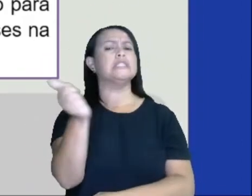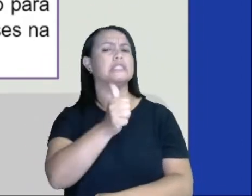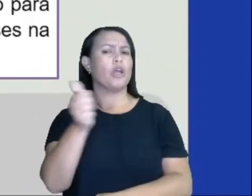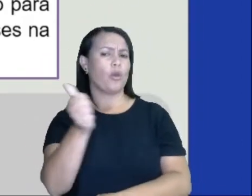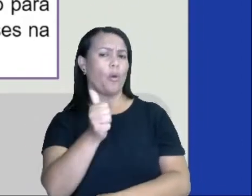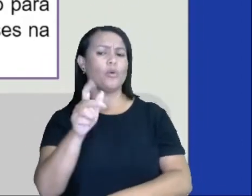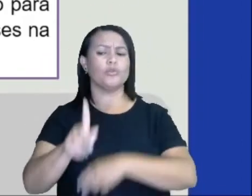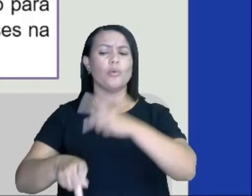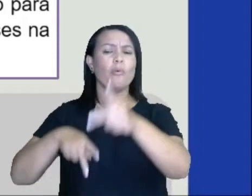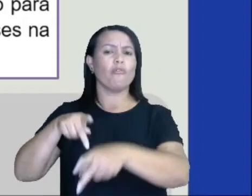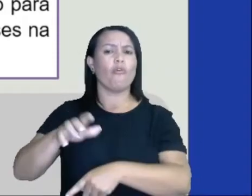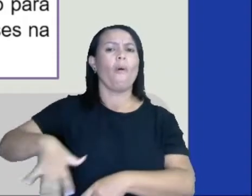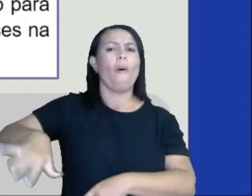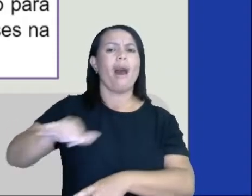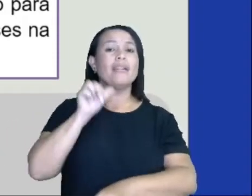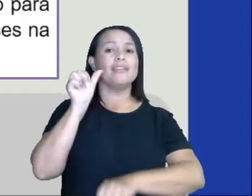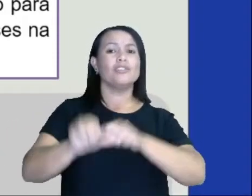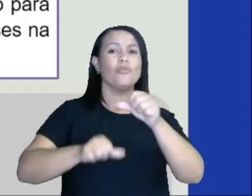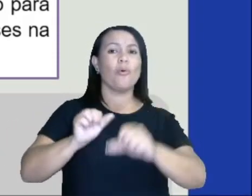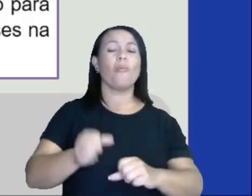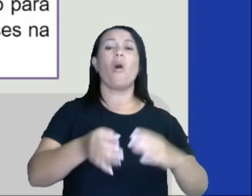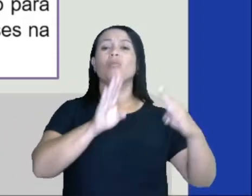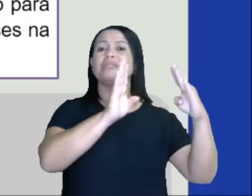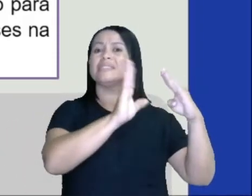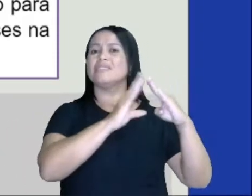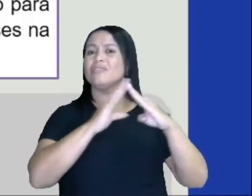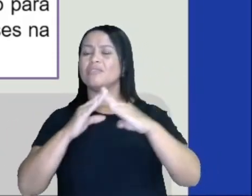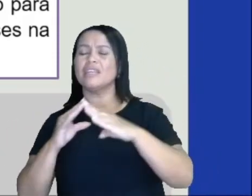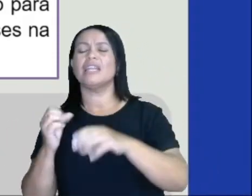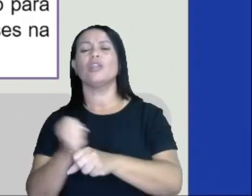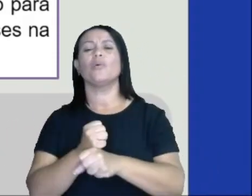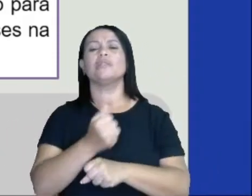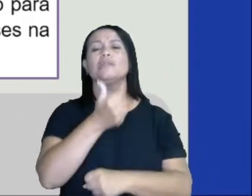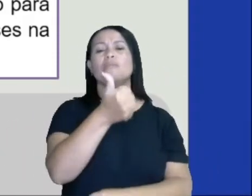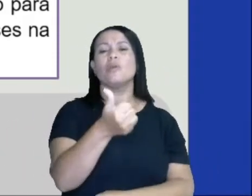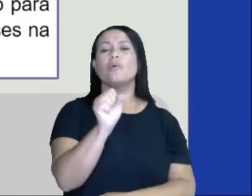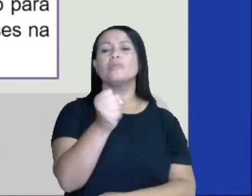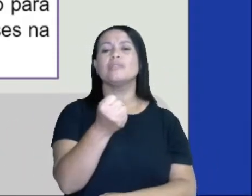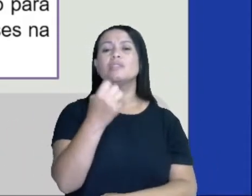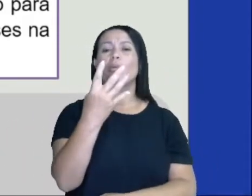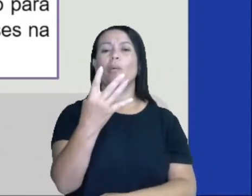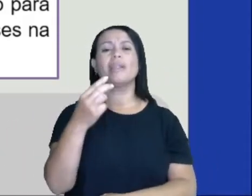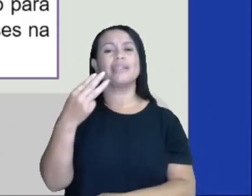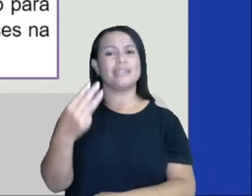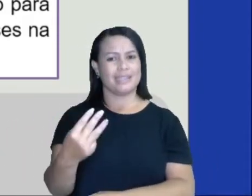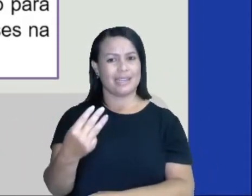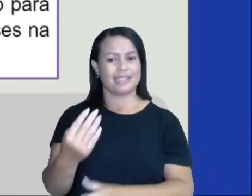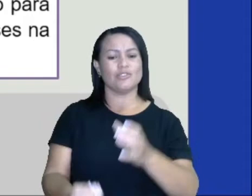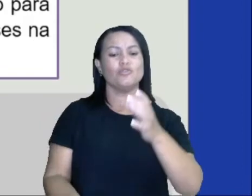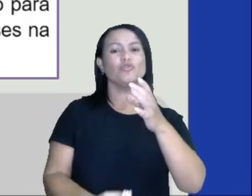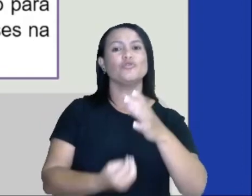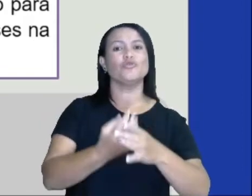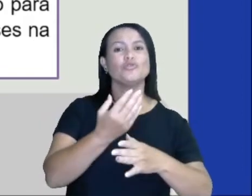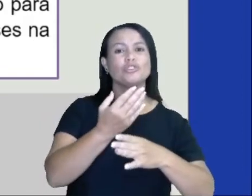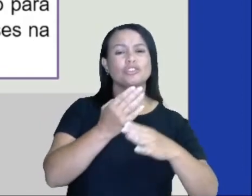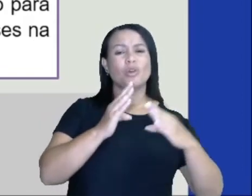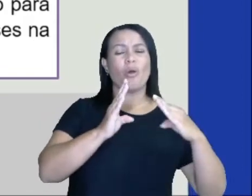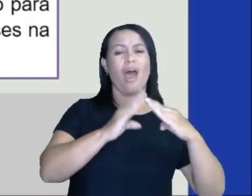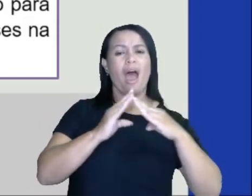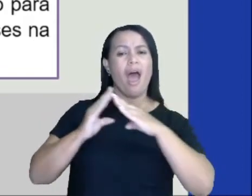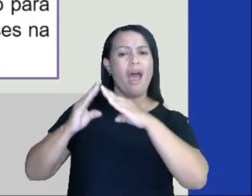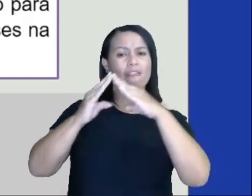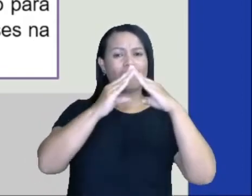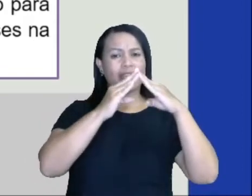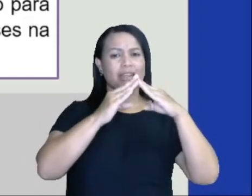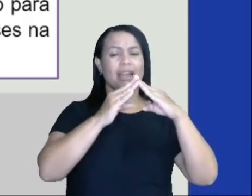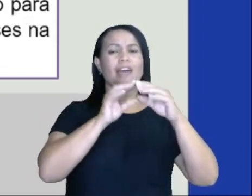povoado transformou-se em vila. E em 1843, a Vila de Santo Antão foi elevada à categoria